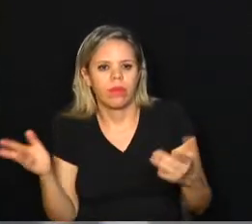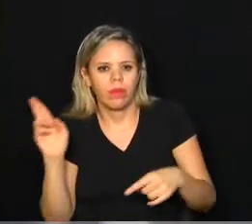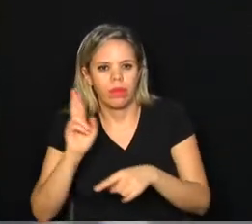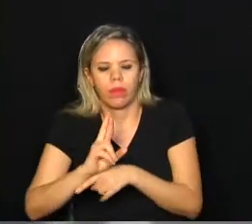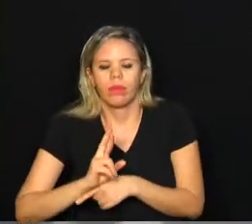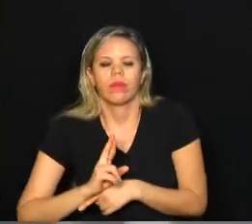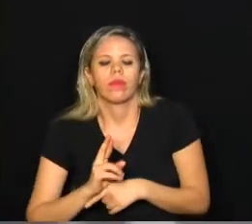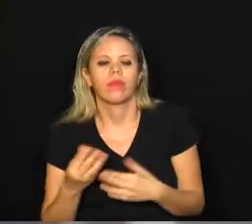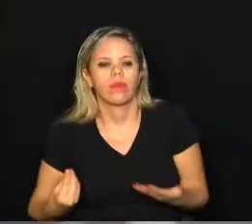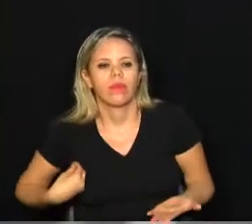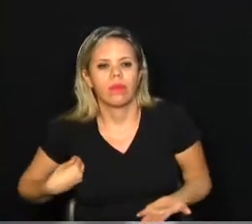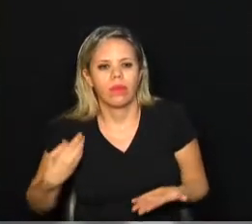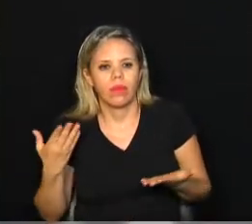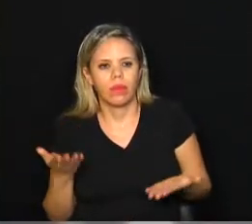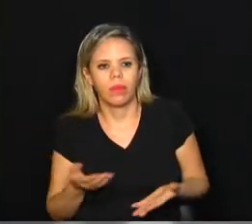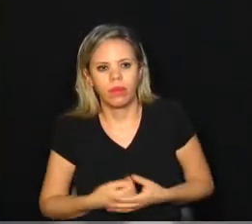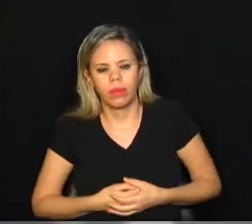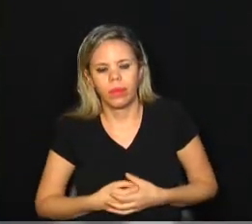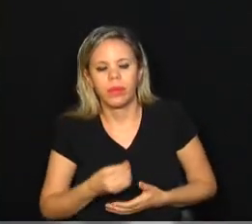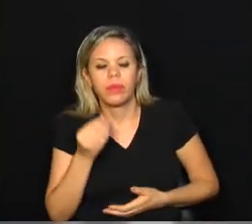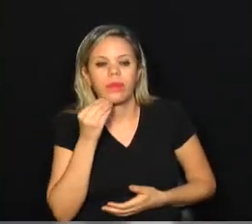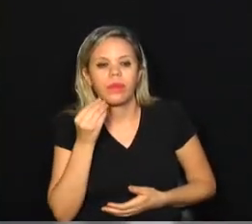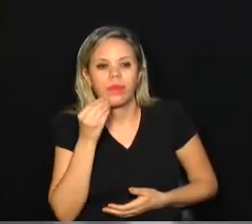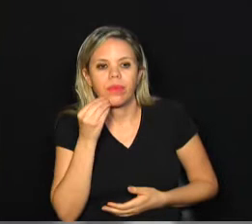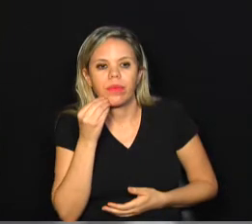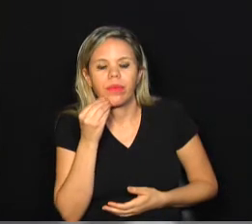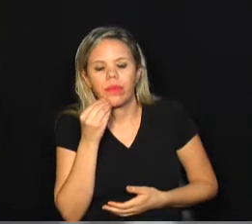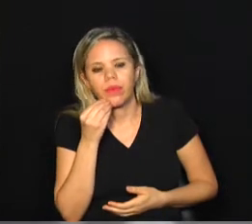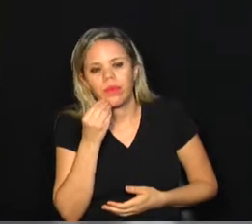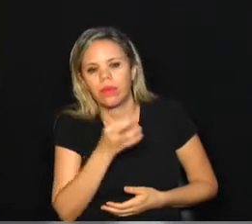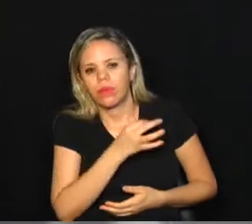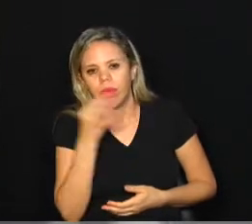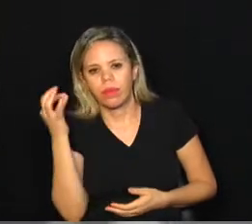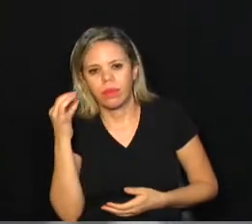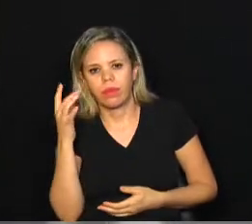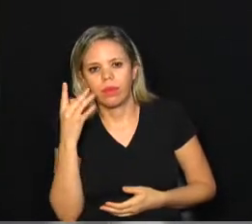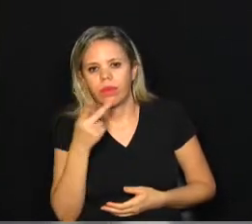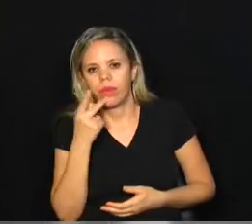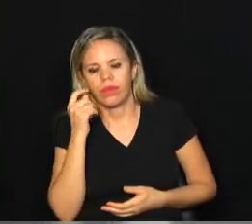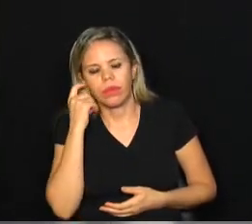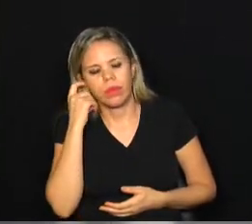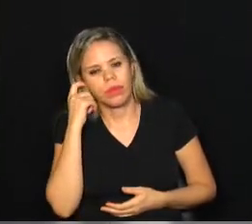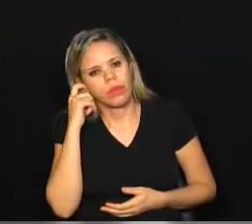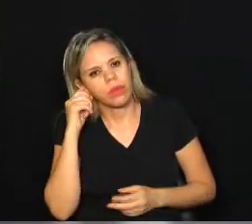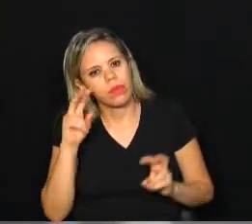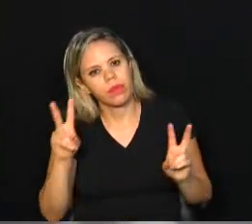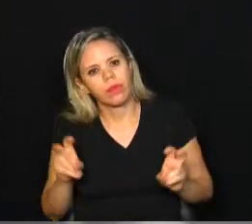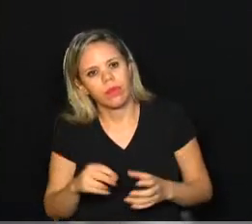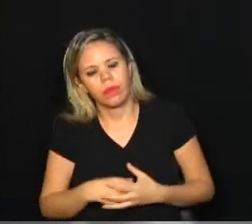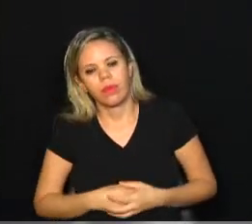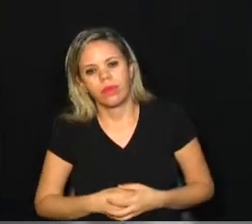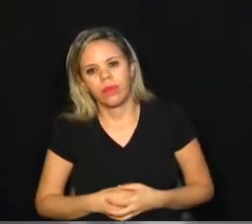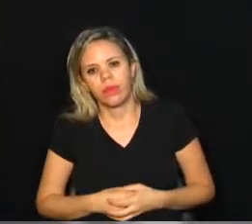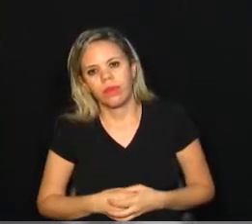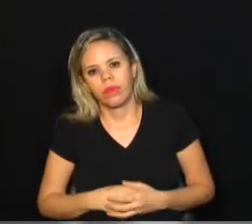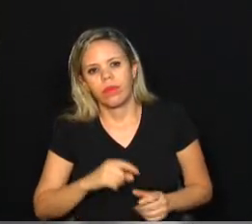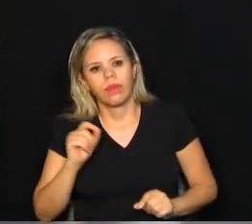vereadores que estão aqui. É uma oportunidade muito boa, eu acho que para falar um pouco sobre esse tema,